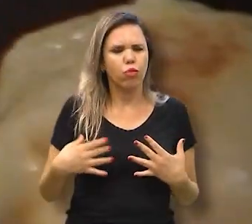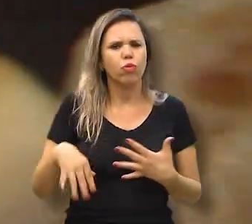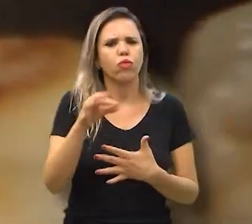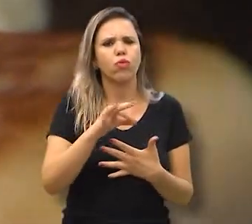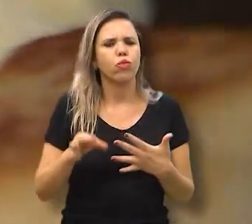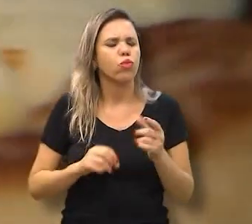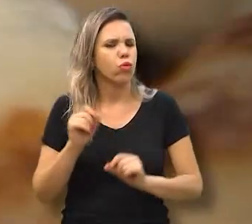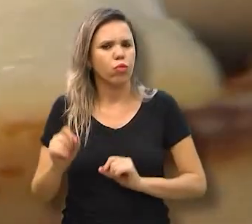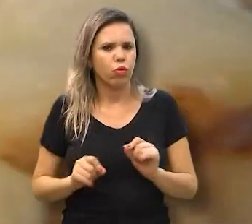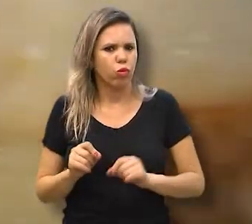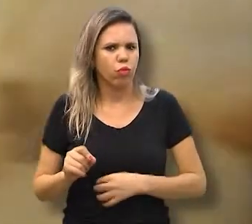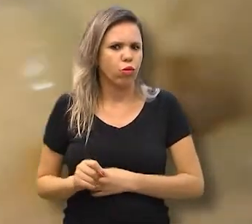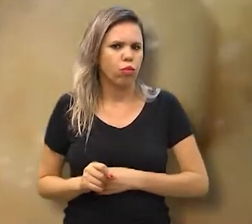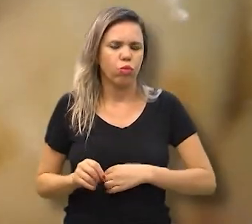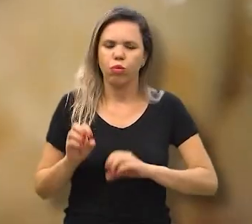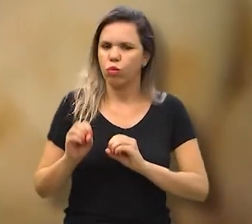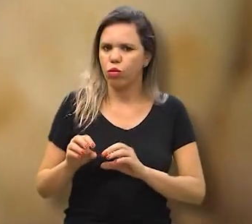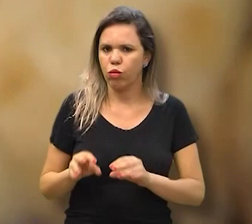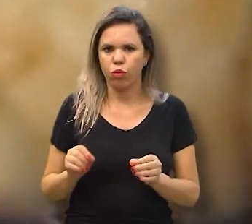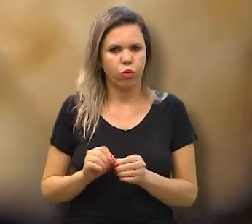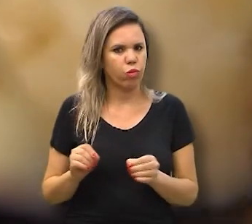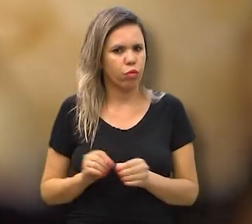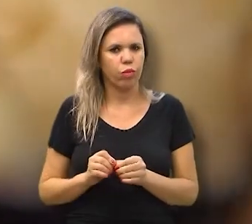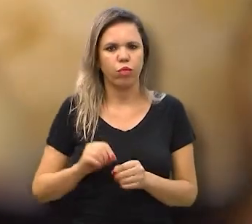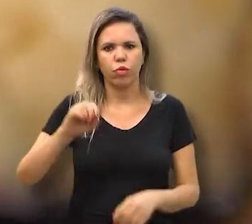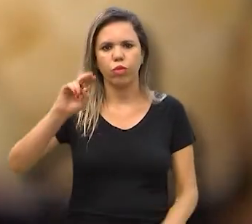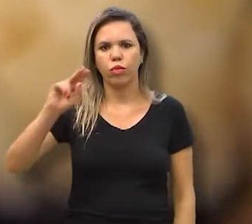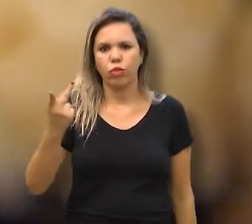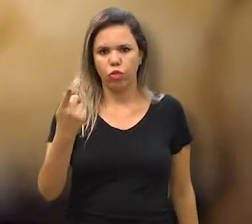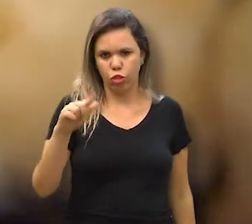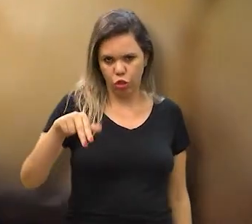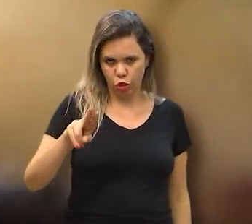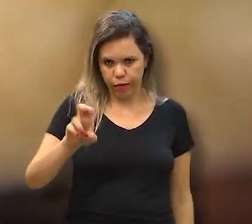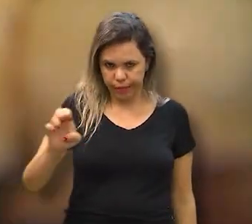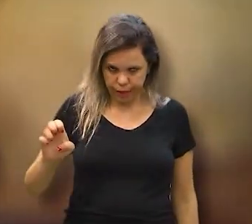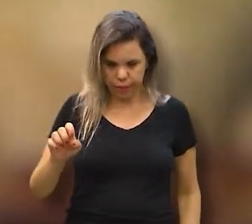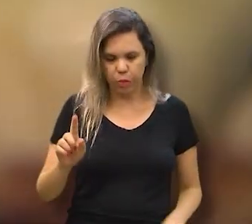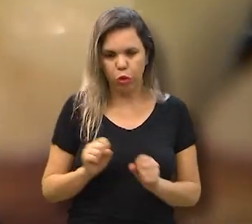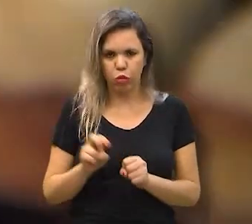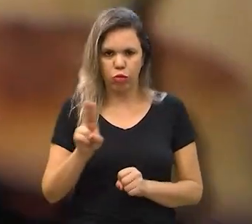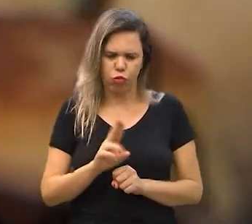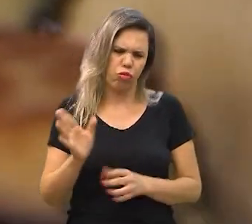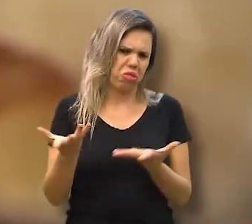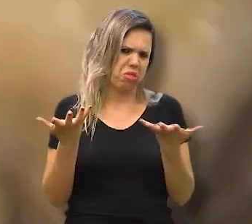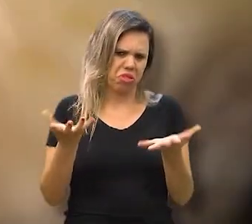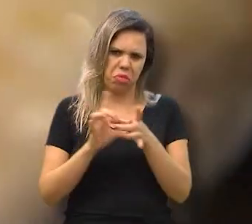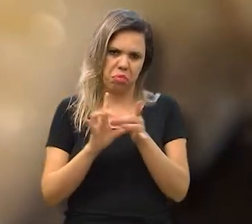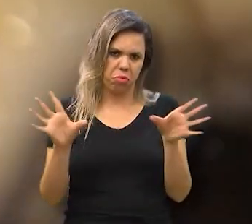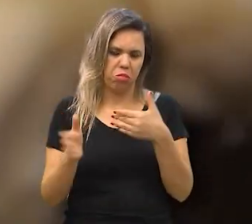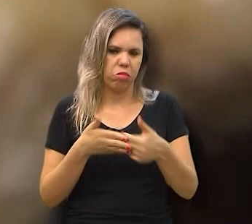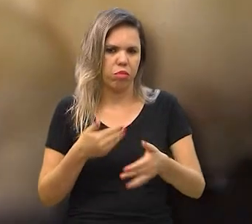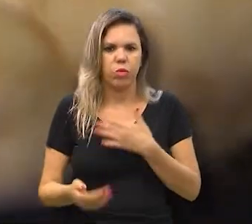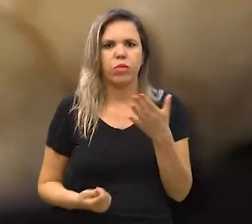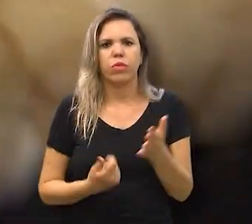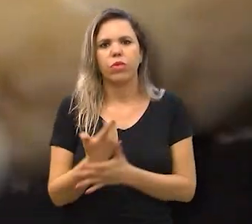sobre os ingredientes, né? A gente não vai ensinar como é que faz um nhoque, porque o pessoal de casa pode usar o nhoque que ele quiser.